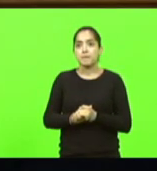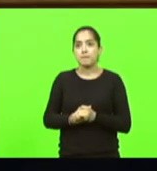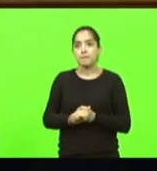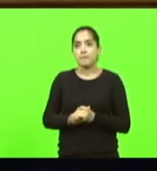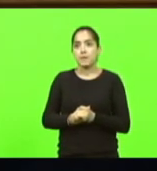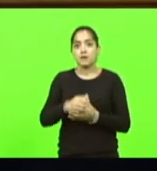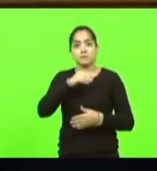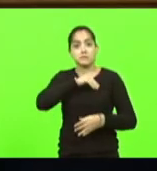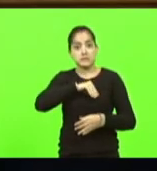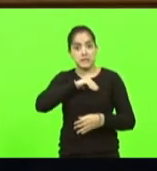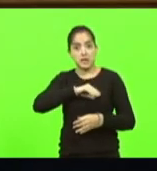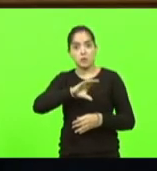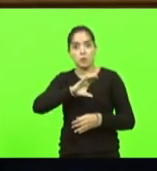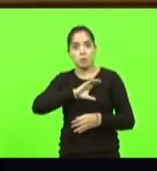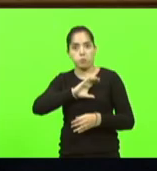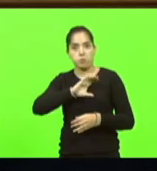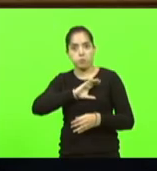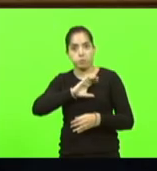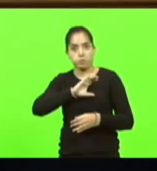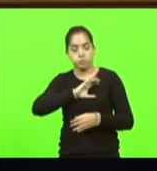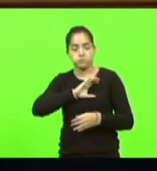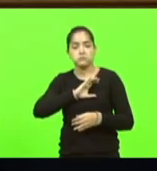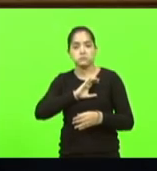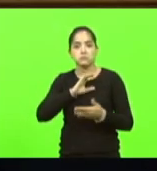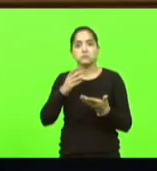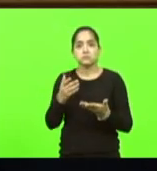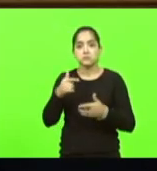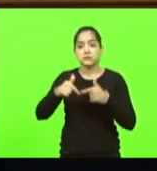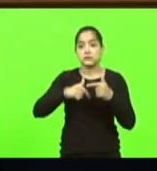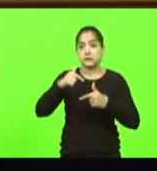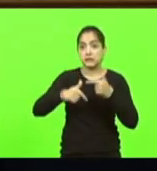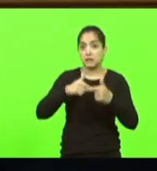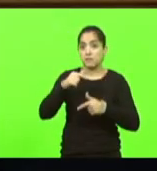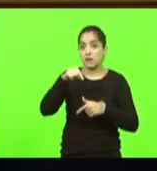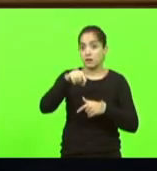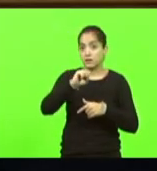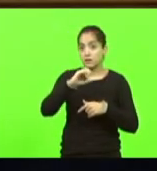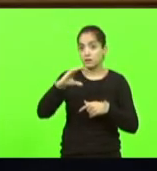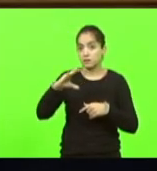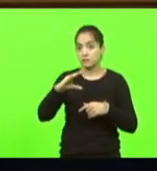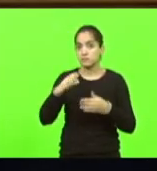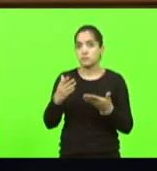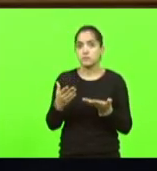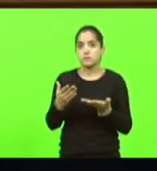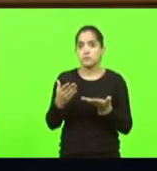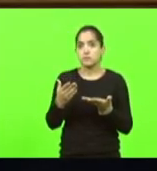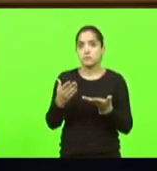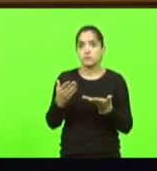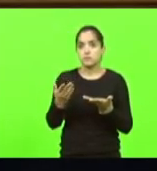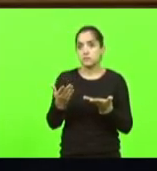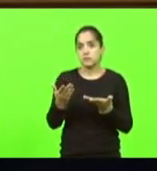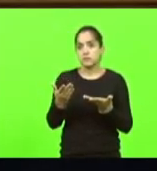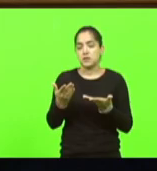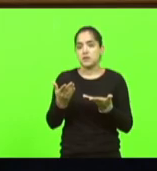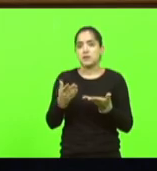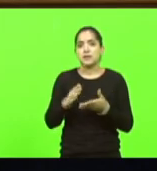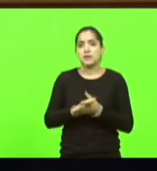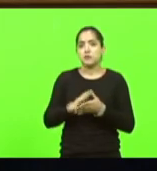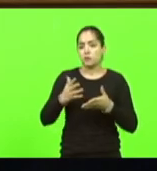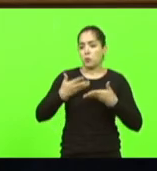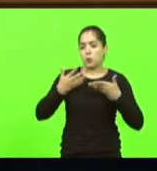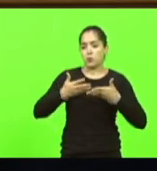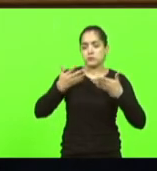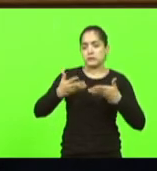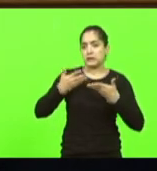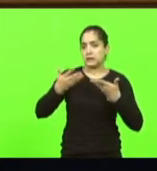maior salário pago a uma pessoa que trabalha em Santa Catarina e ele não tava com não ficou contente né só o maior